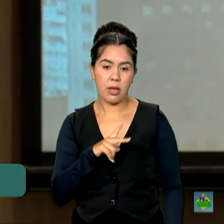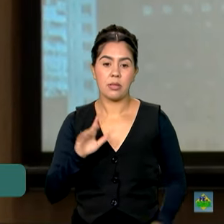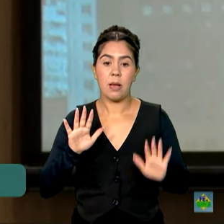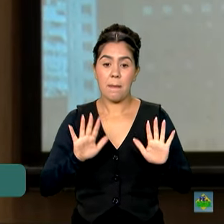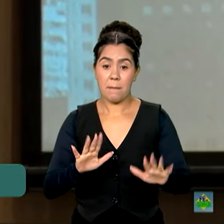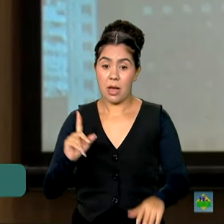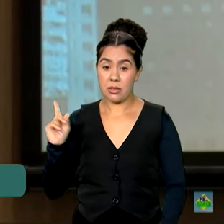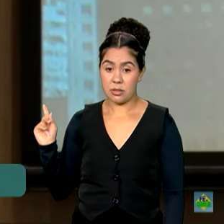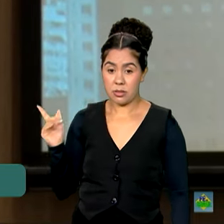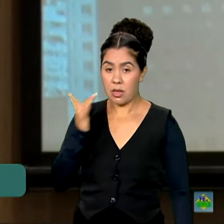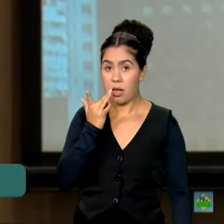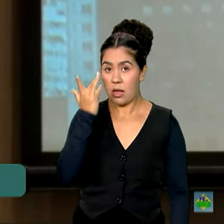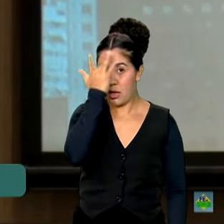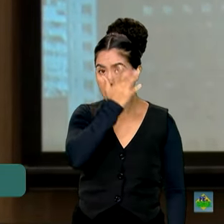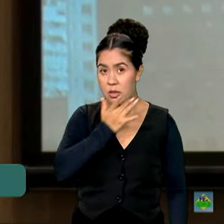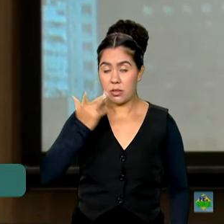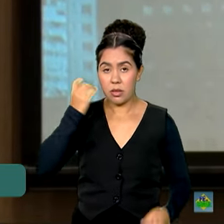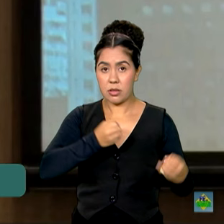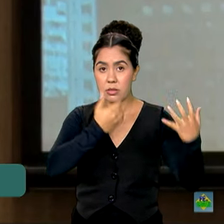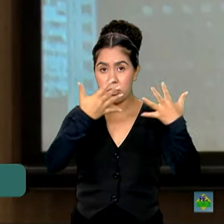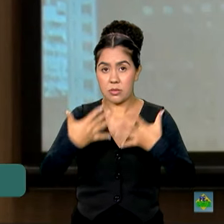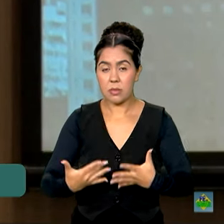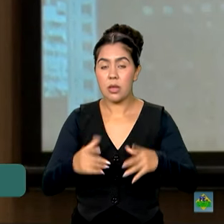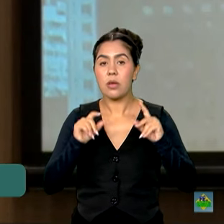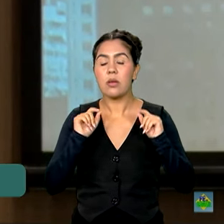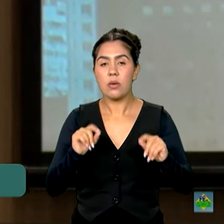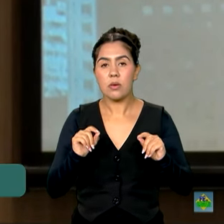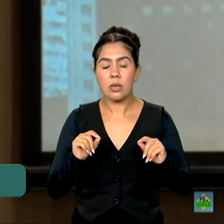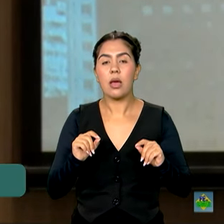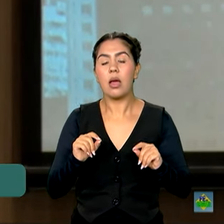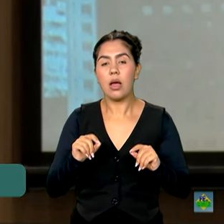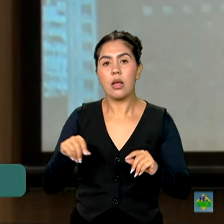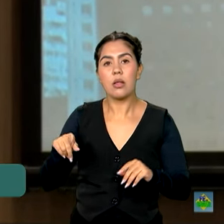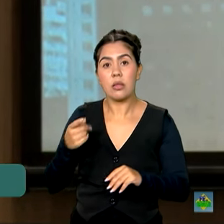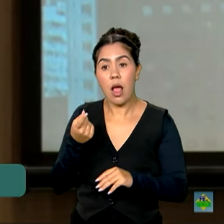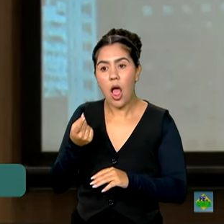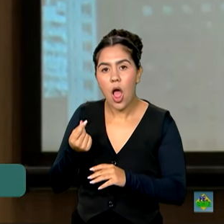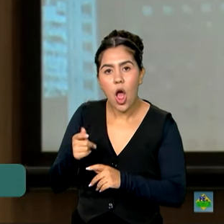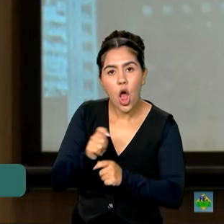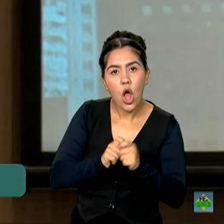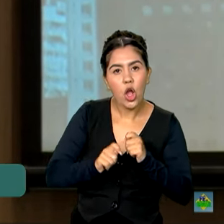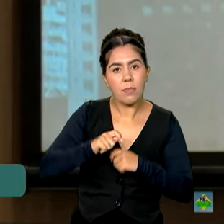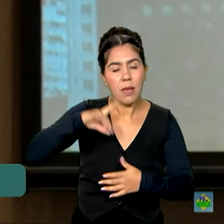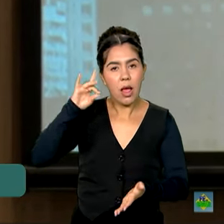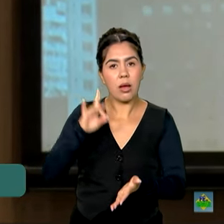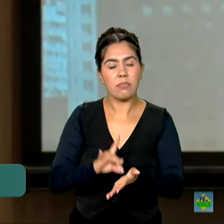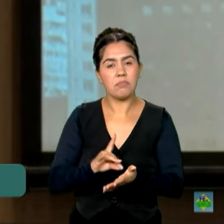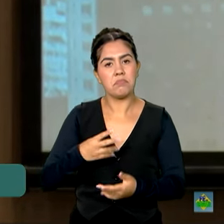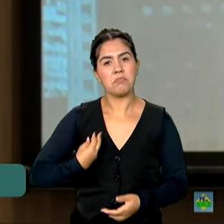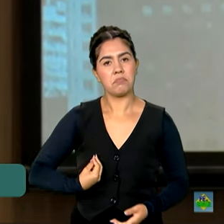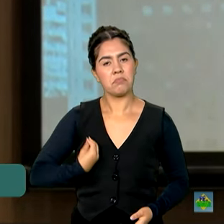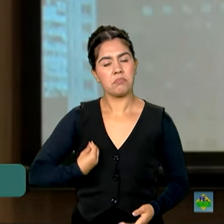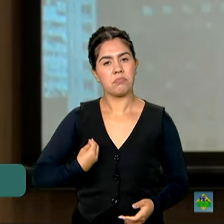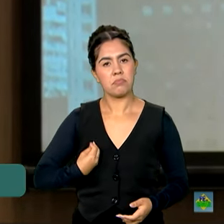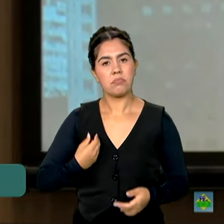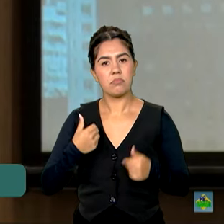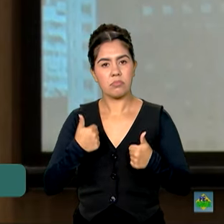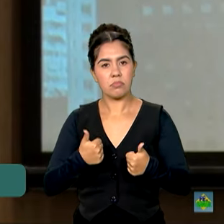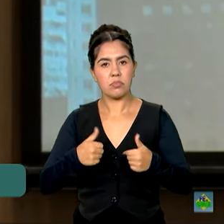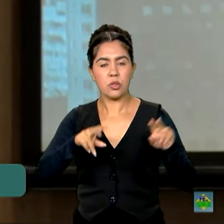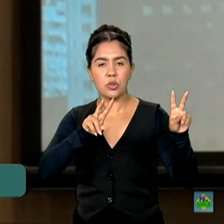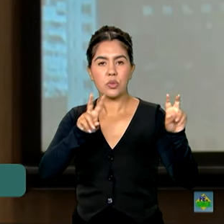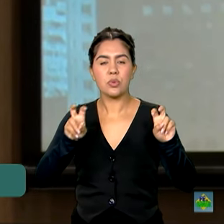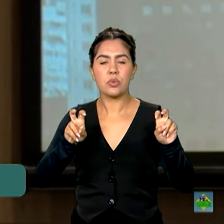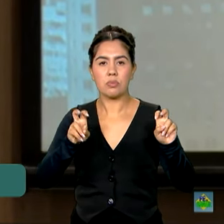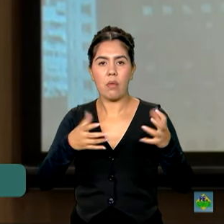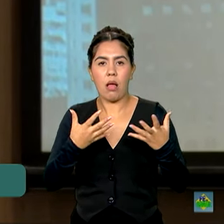mais de um terço dos setores da economia real estão expostos a riscos físicos relacionados às